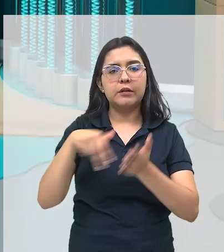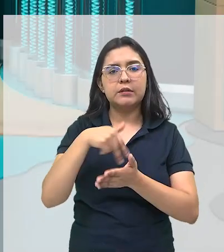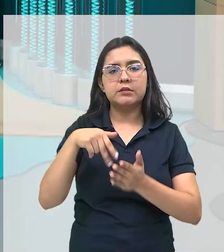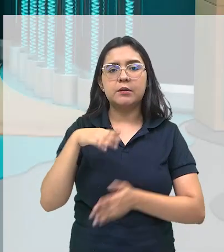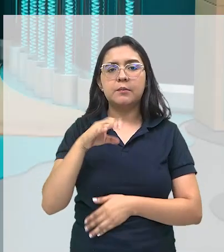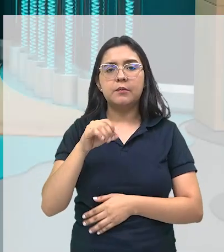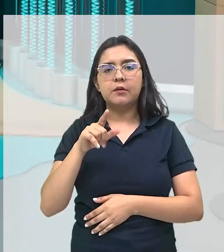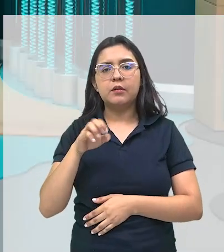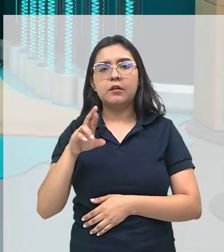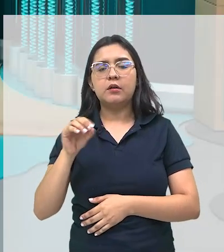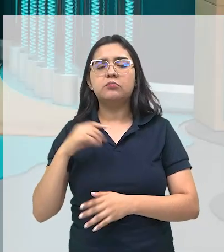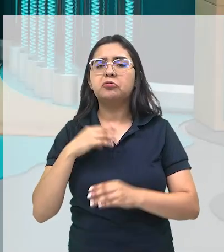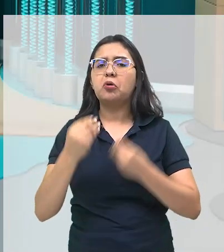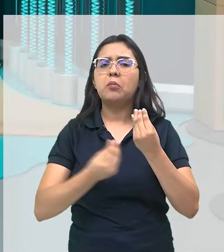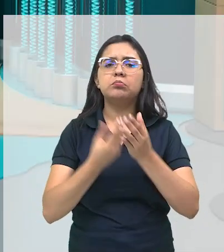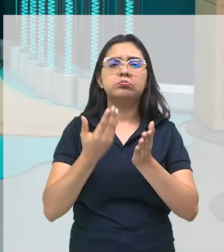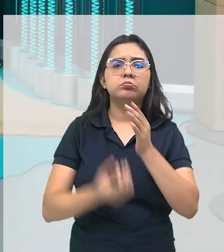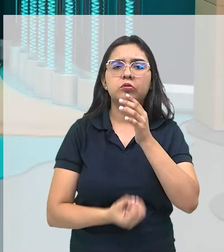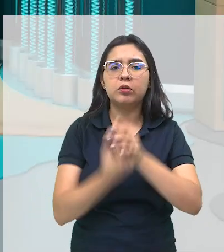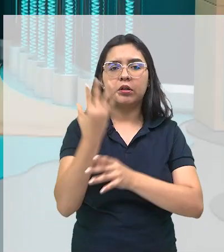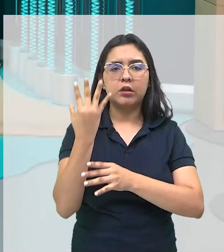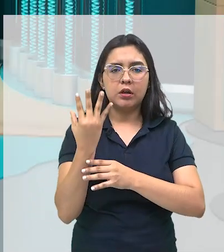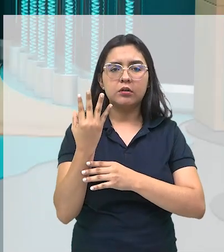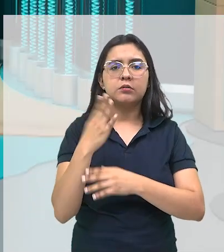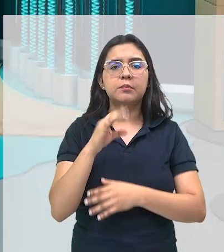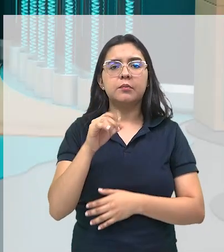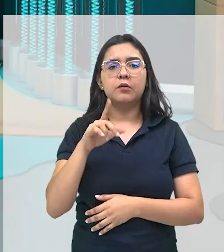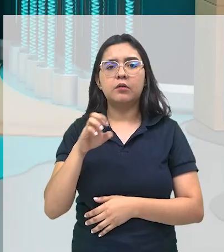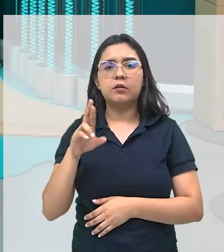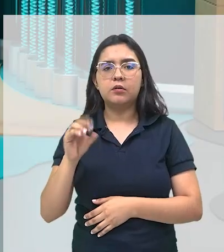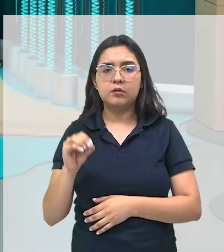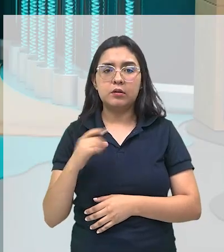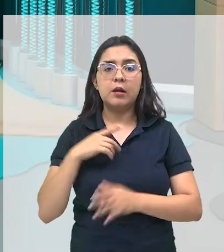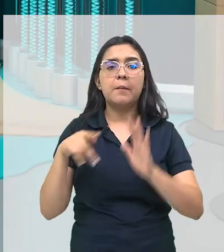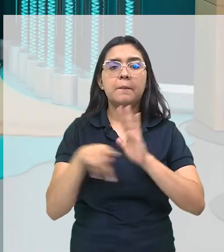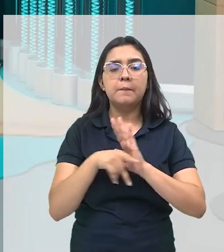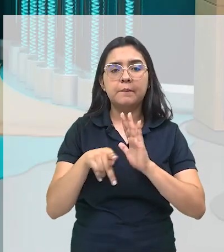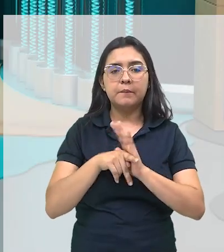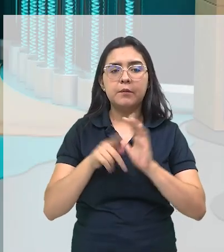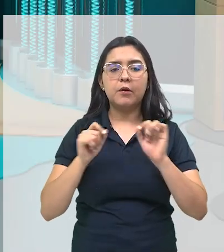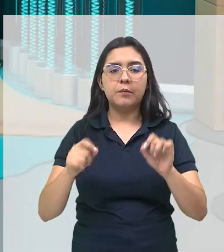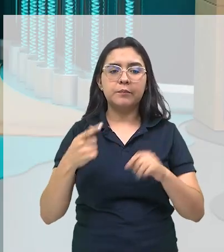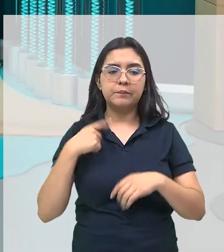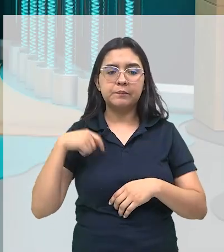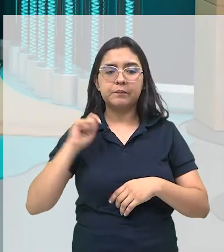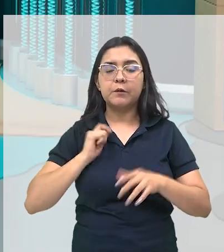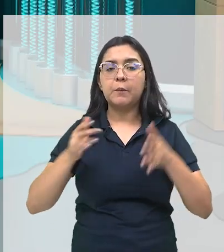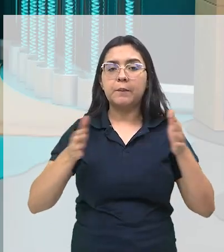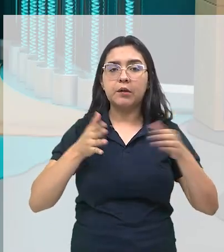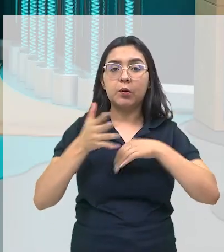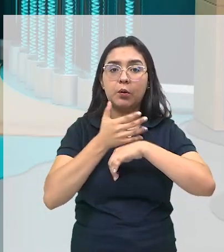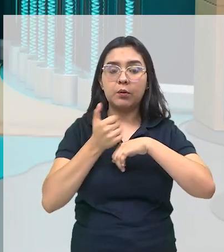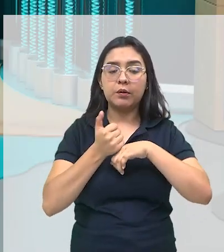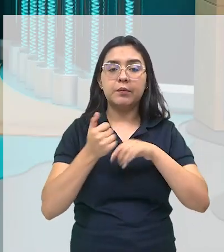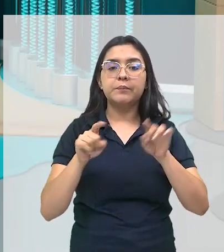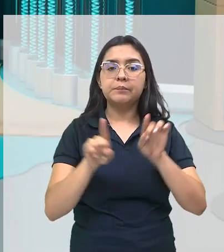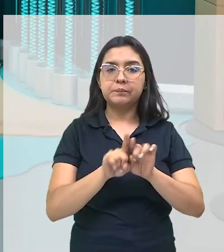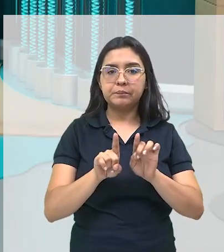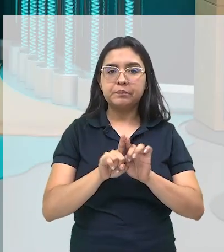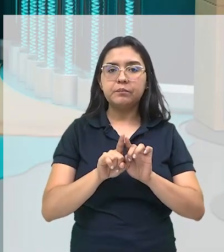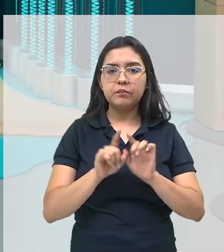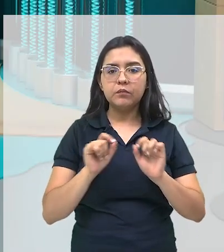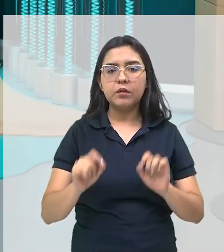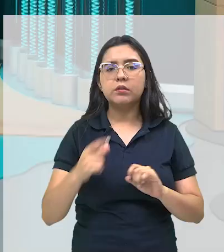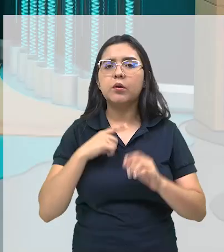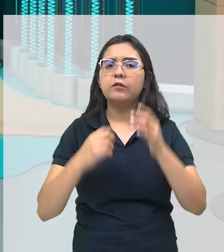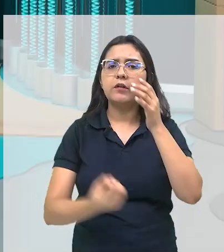que surgiu o bolero? O bolero, ele veio da Espanha durante o período colonial, né? Então,